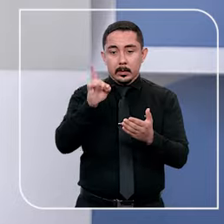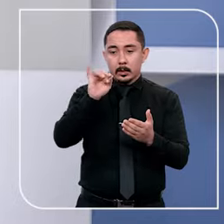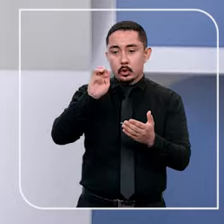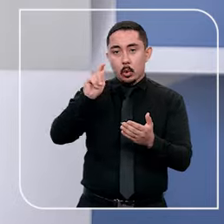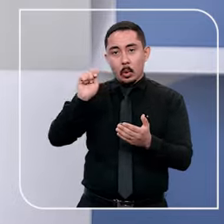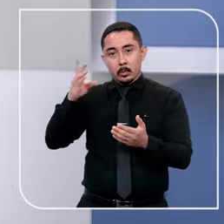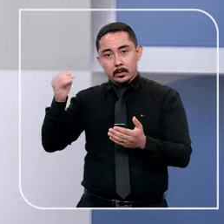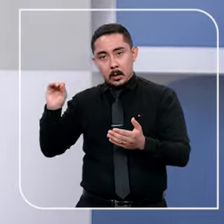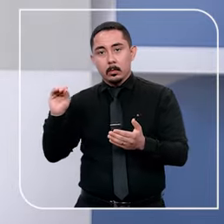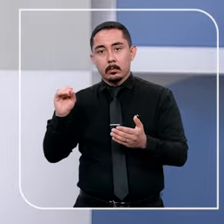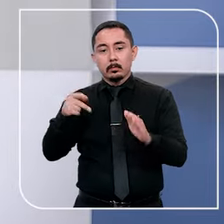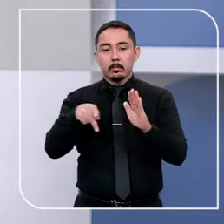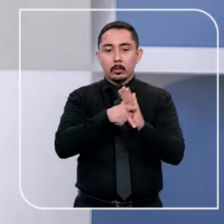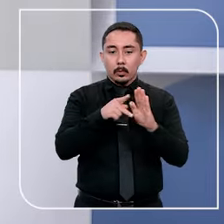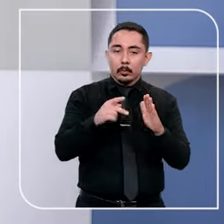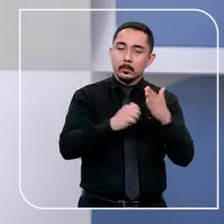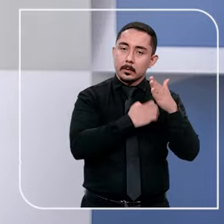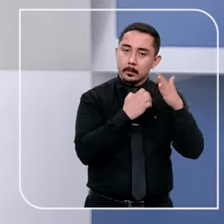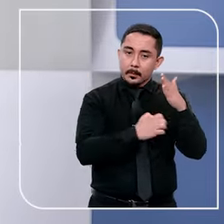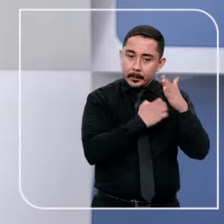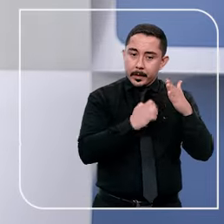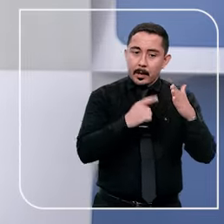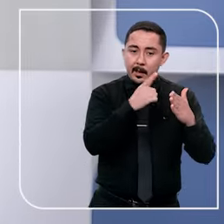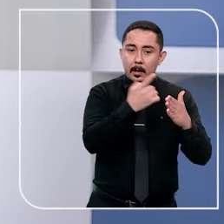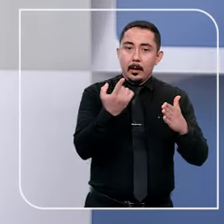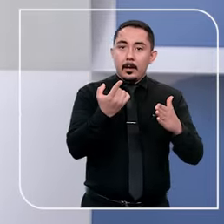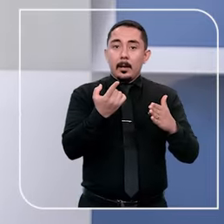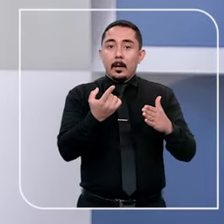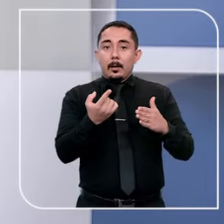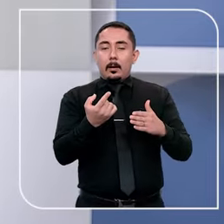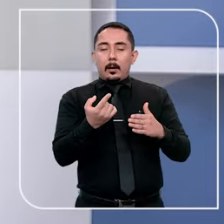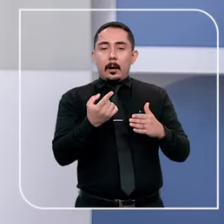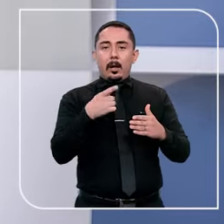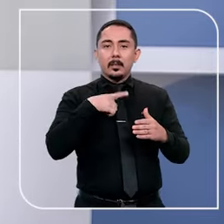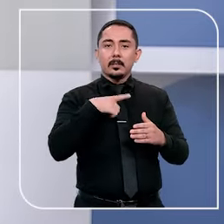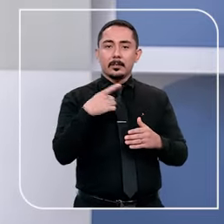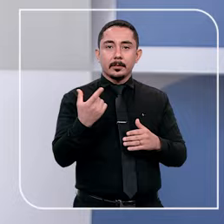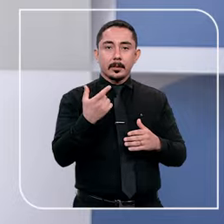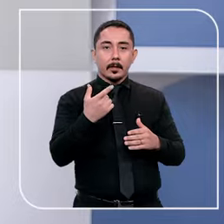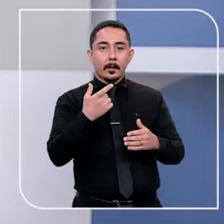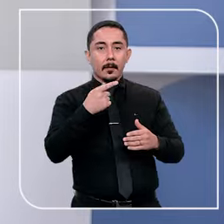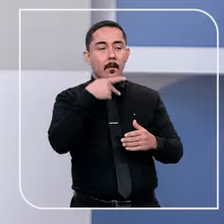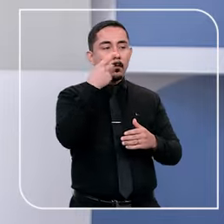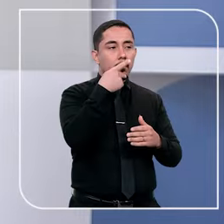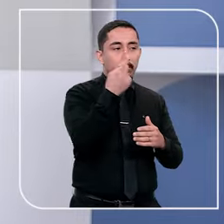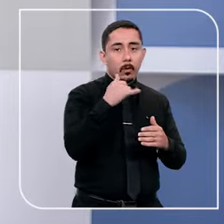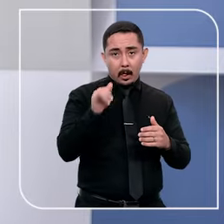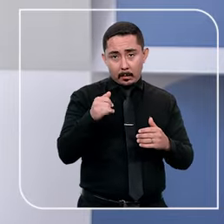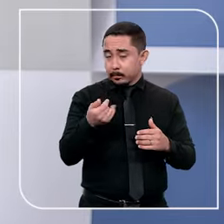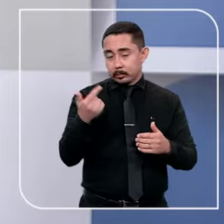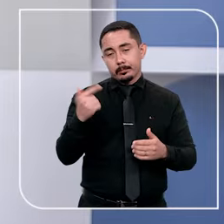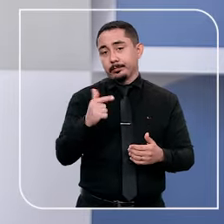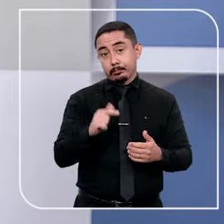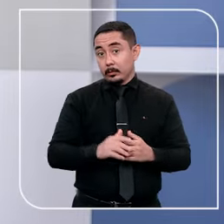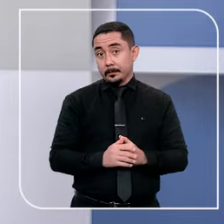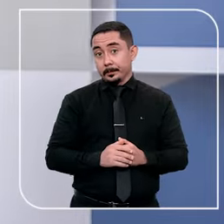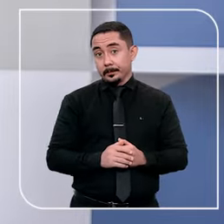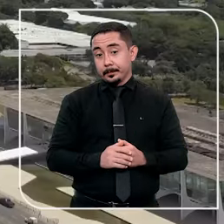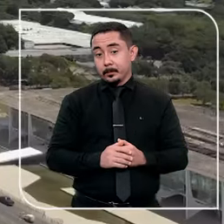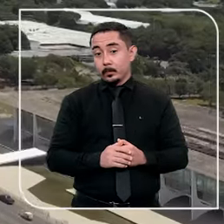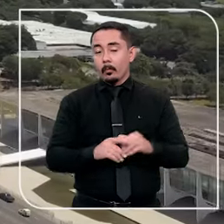dissolução compulsória de empresa por envolvimento em ação superior a Rio milhão